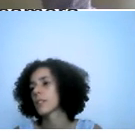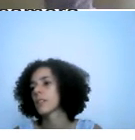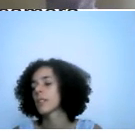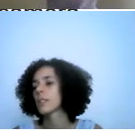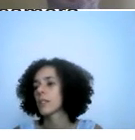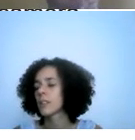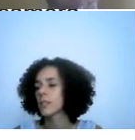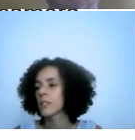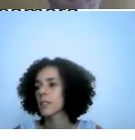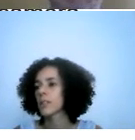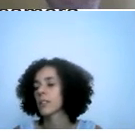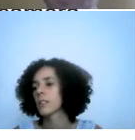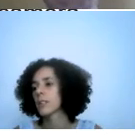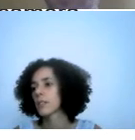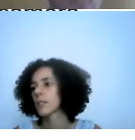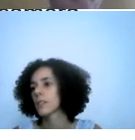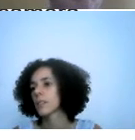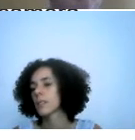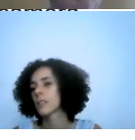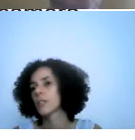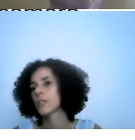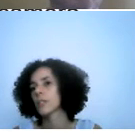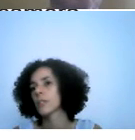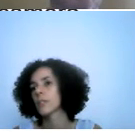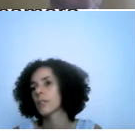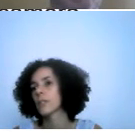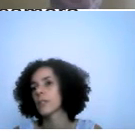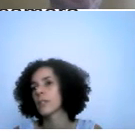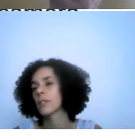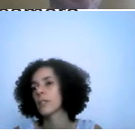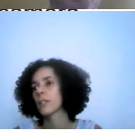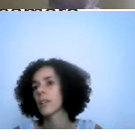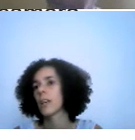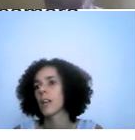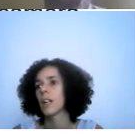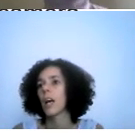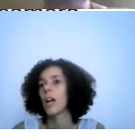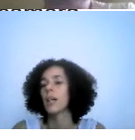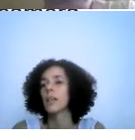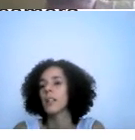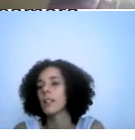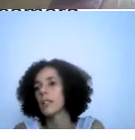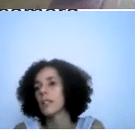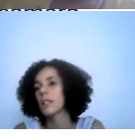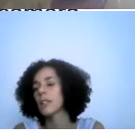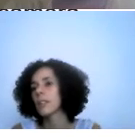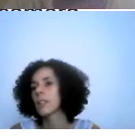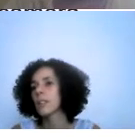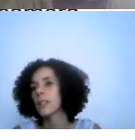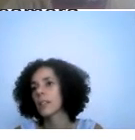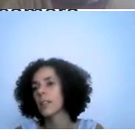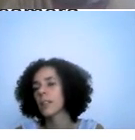o sagui tufo preto. E